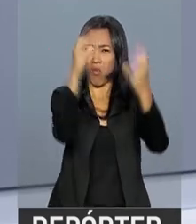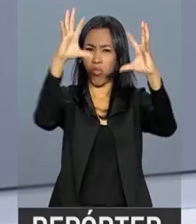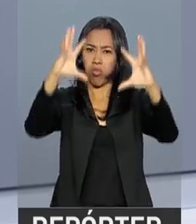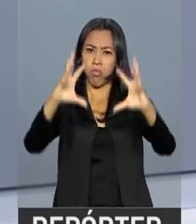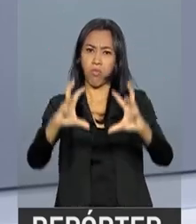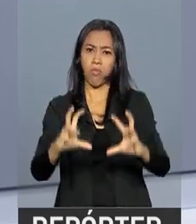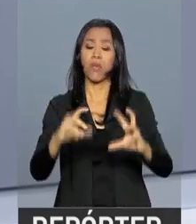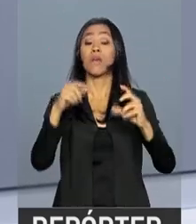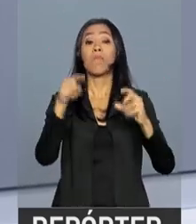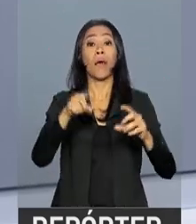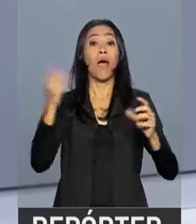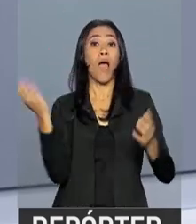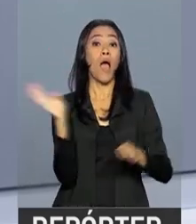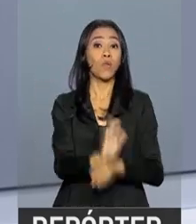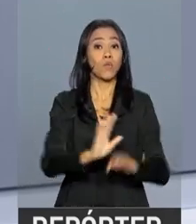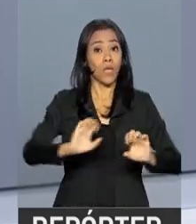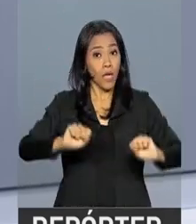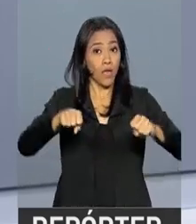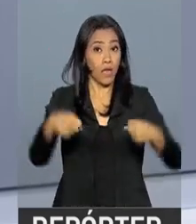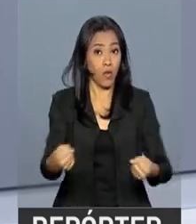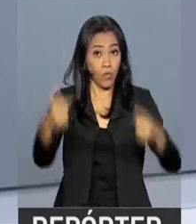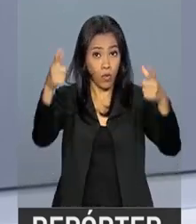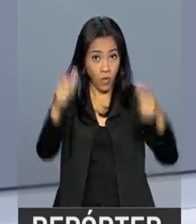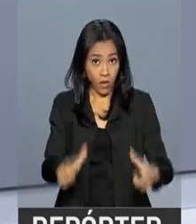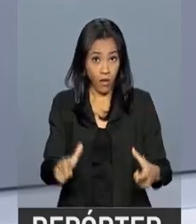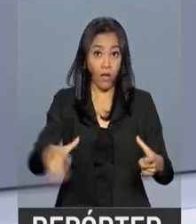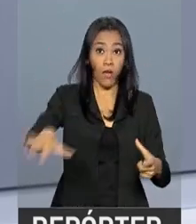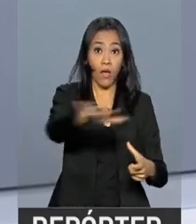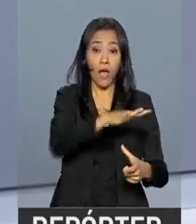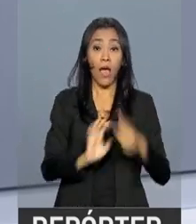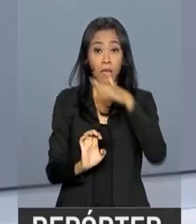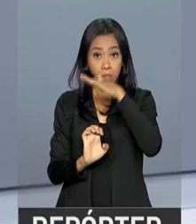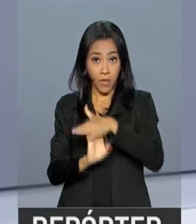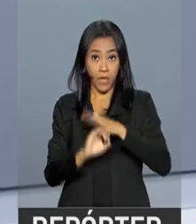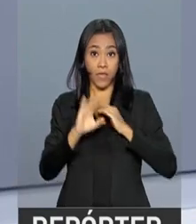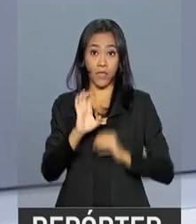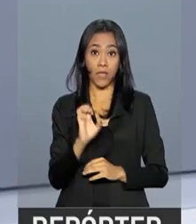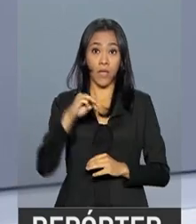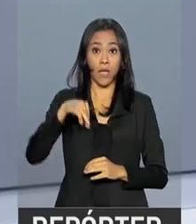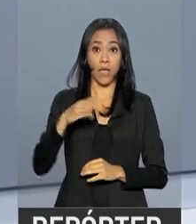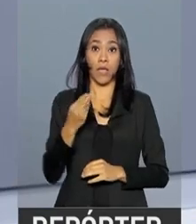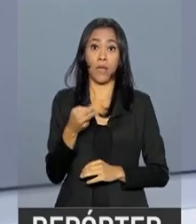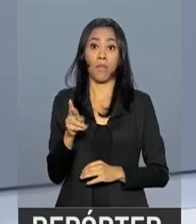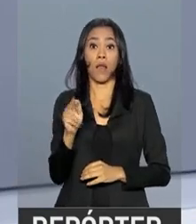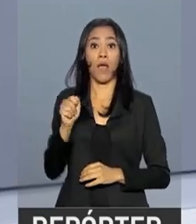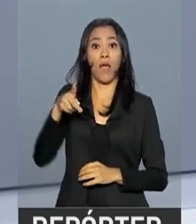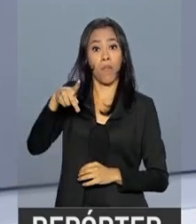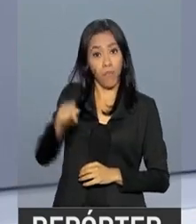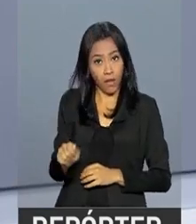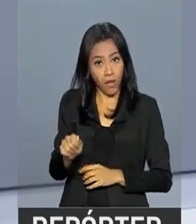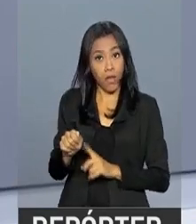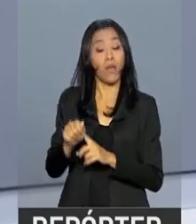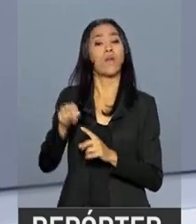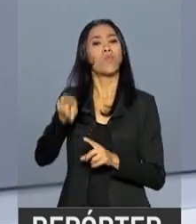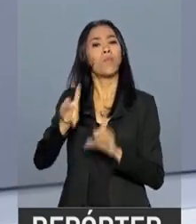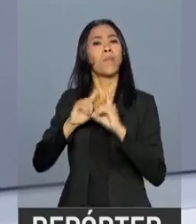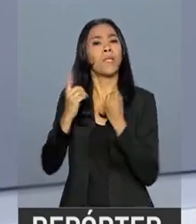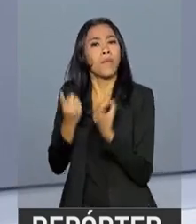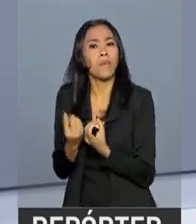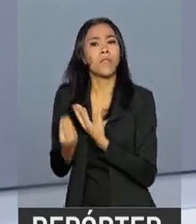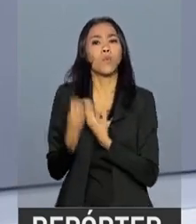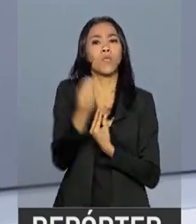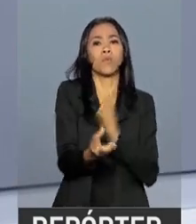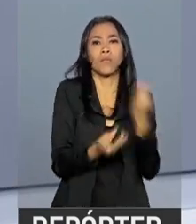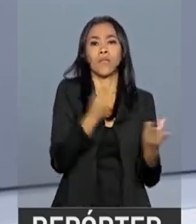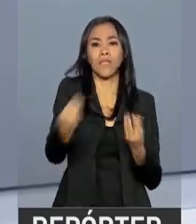ajudar na recuperação da área degradada a embrapa recuo embrapa recursos genéticos e biotecnologia está doando mudas e